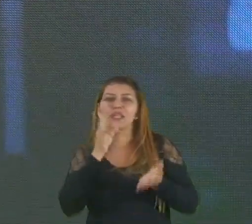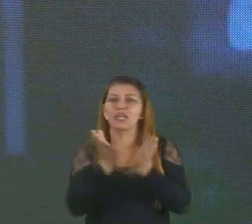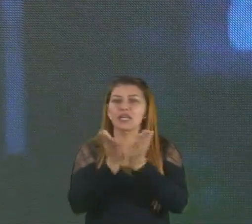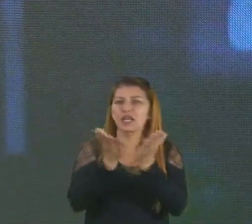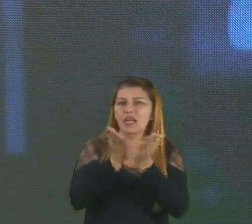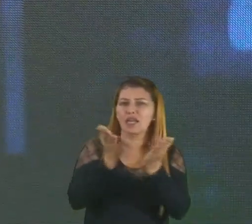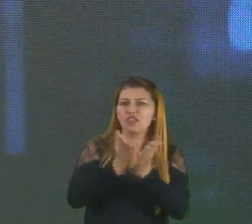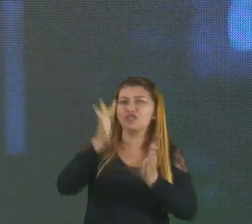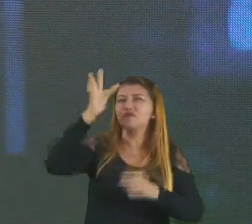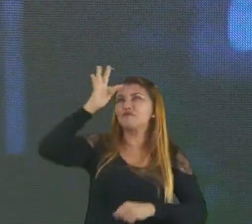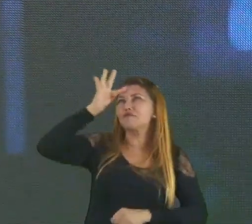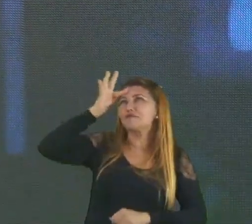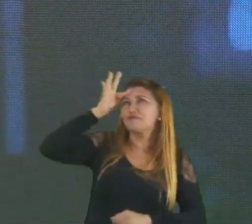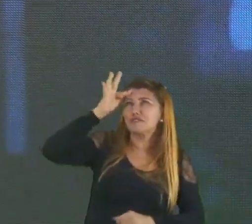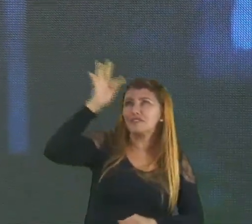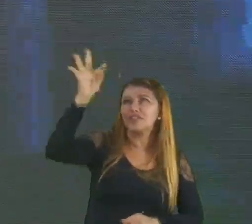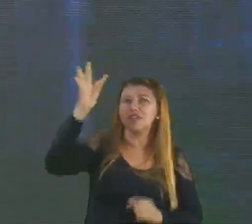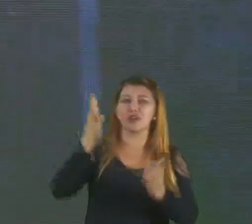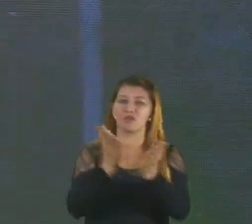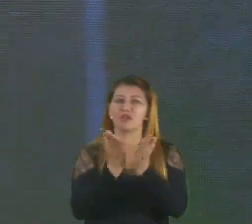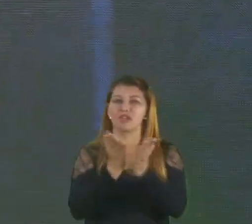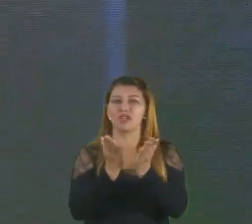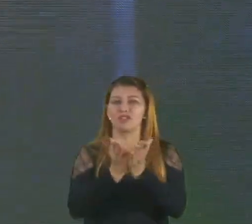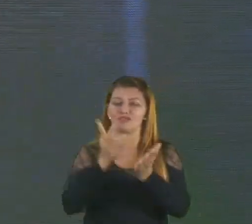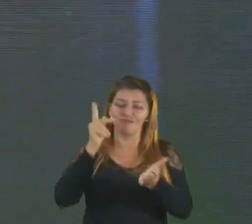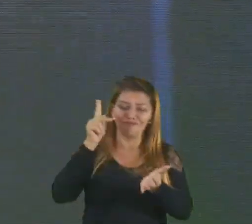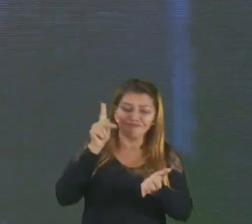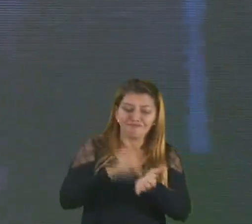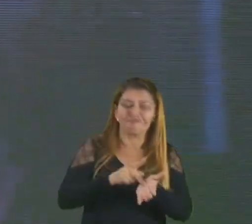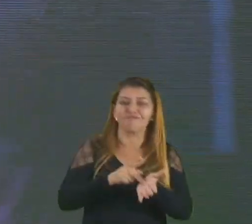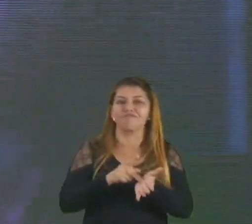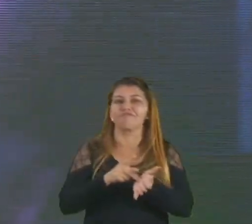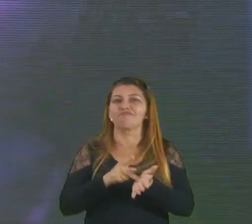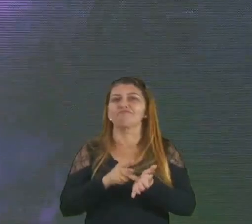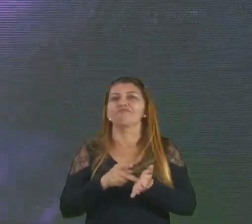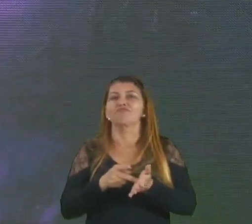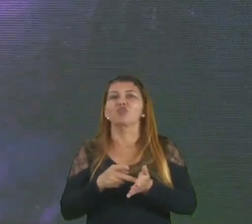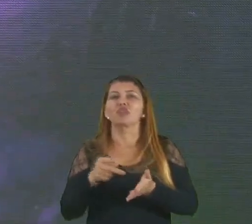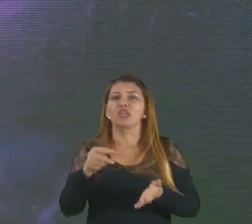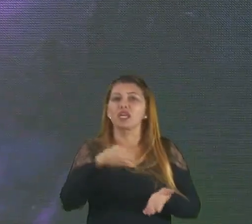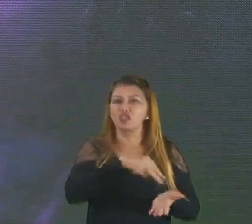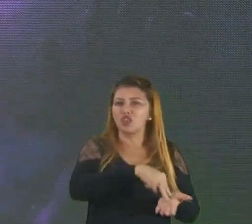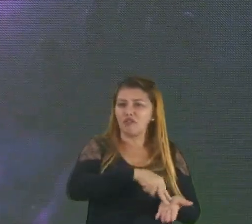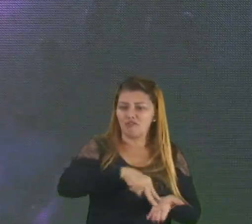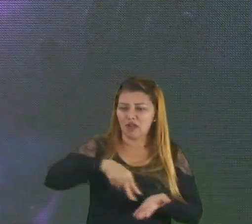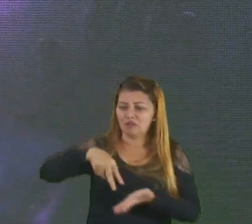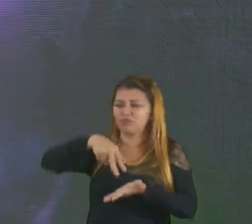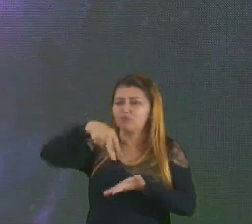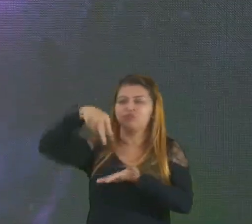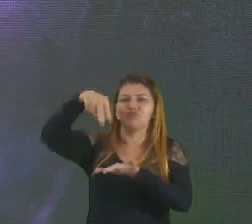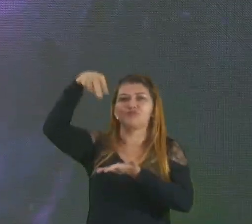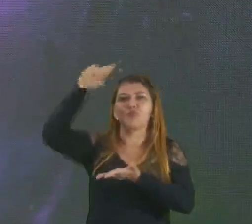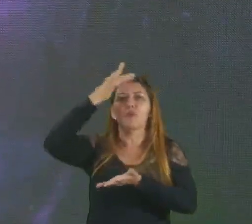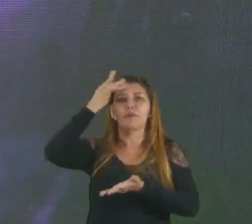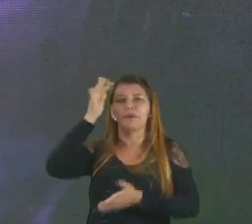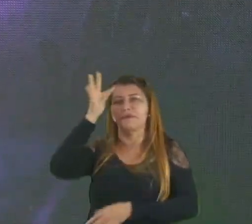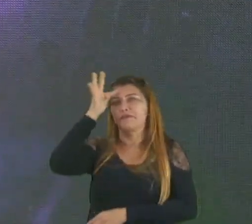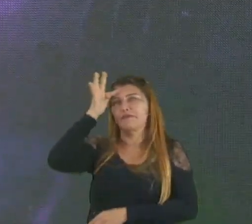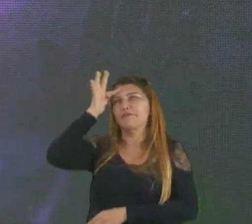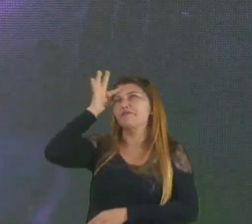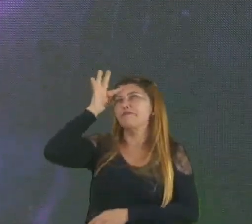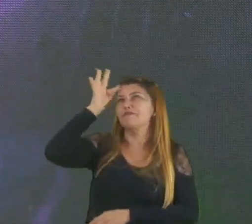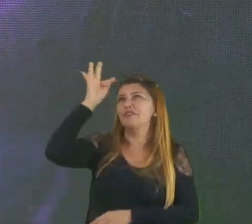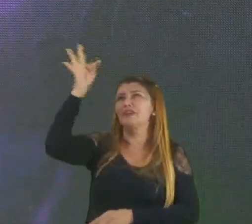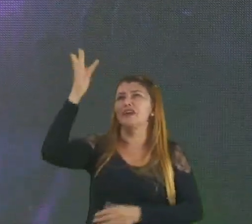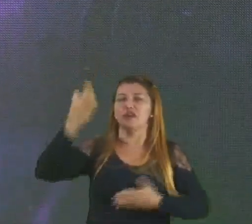generoso, seja um crente de verdade, porque só vai subir aqueles que estiverem fiéis na presença